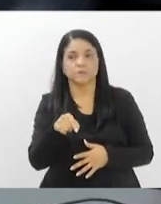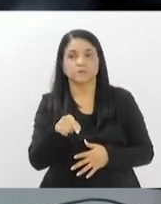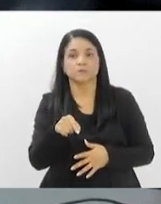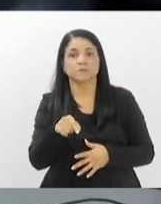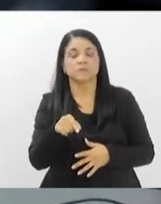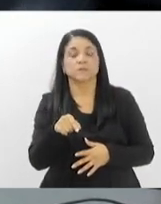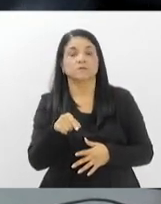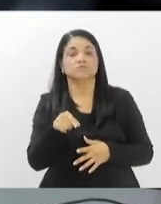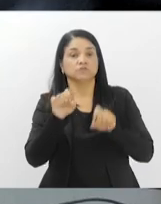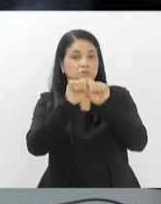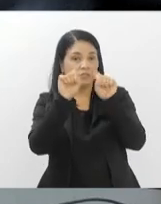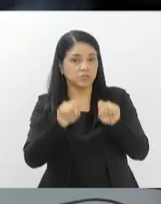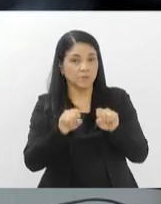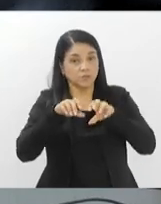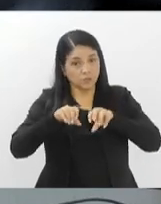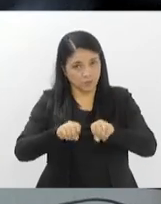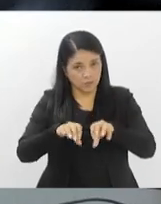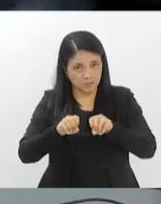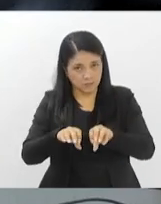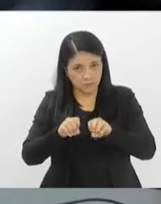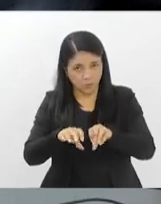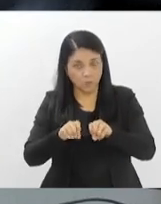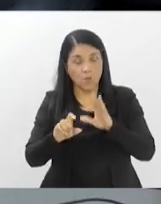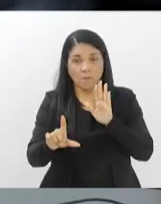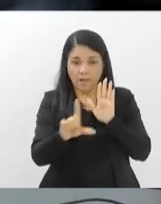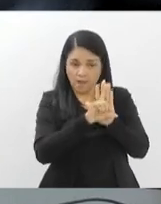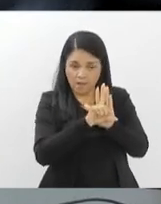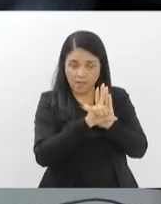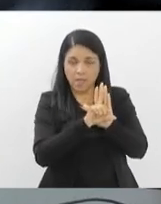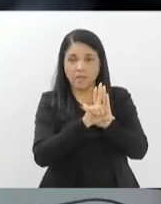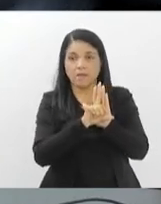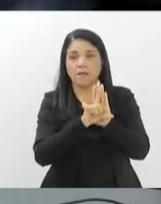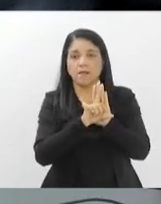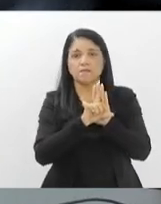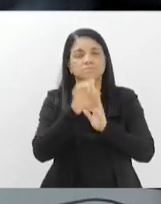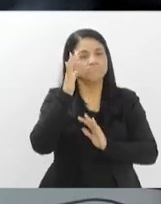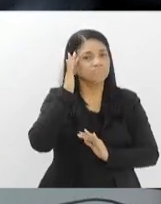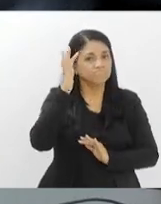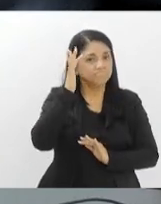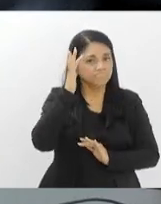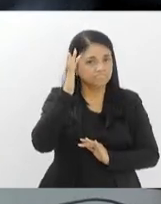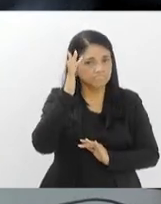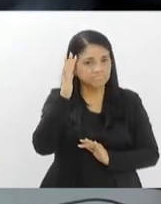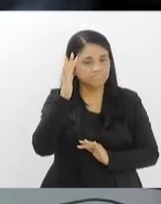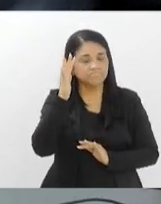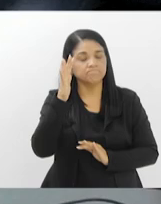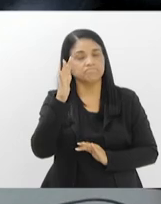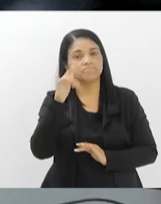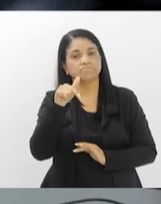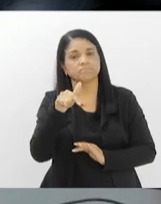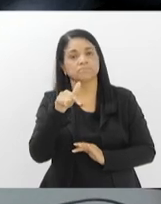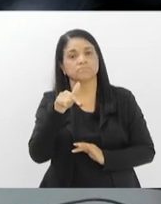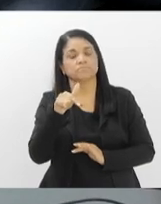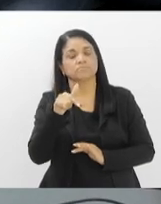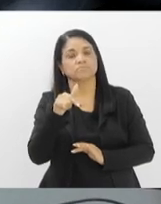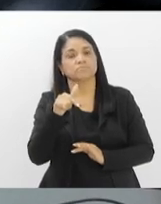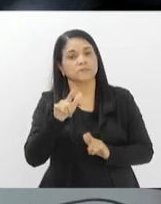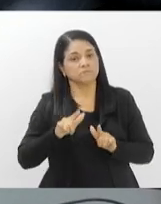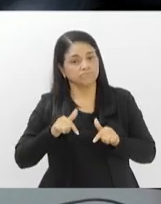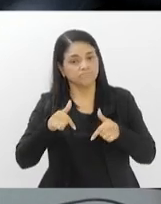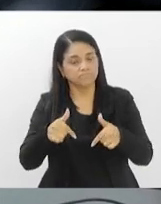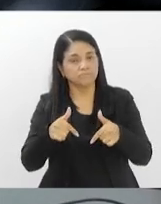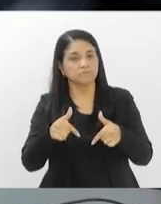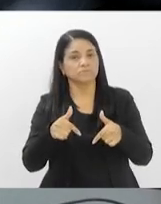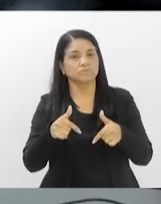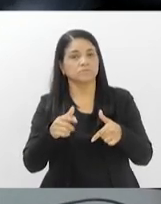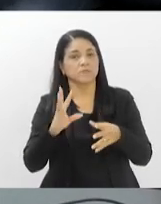os sistemas municipais de educação, né? É uma lei que a gente está fazendo, imaginando que vai ter essa presunção de se inserir,